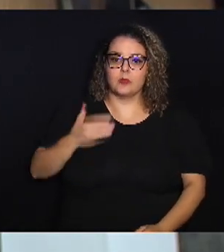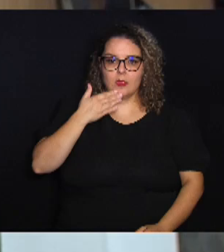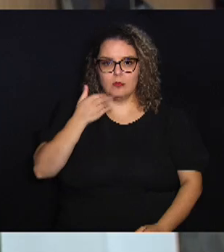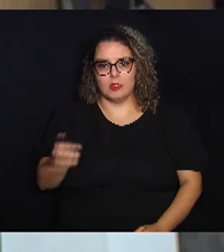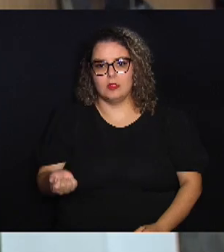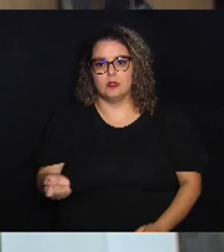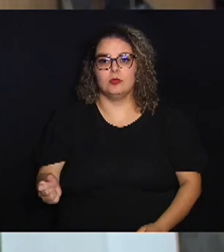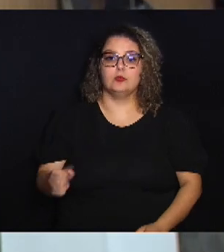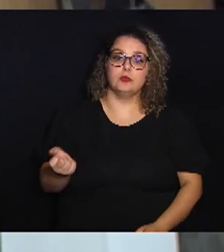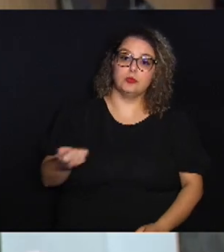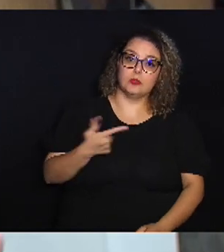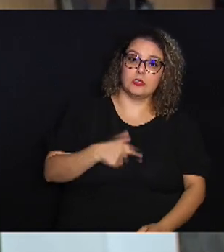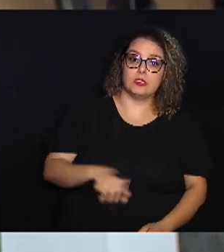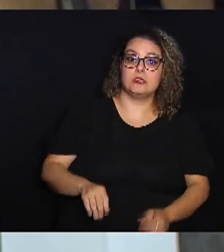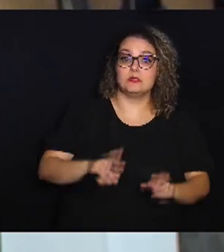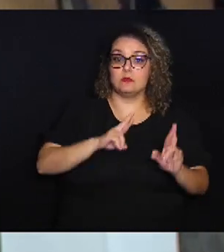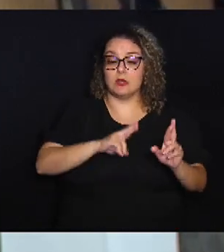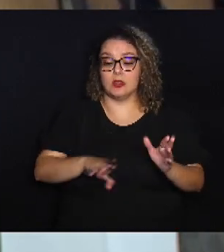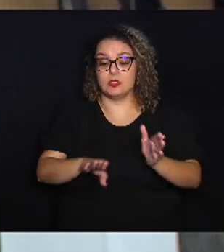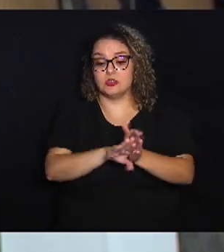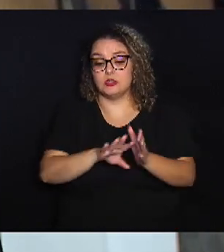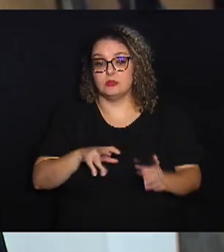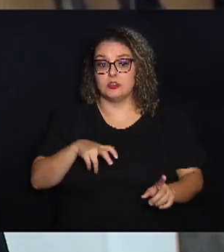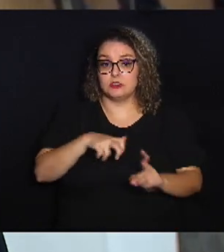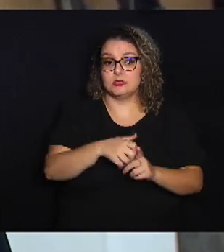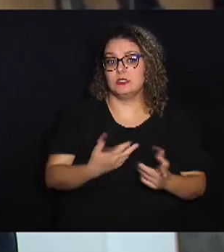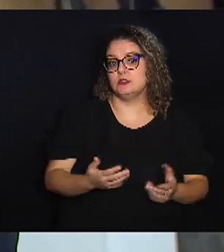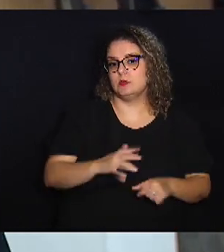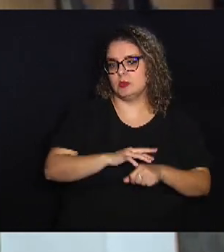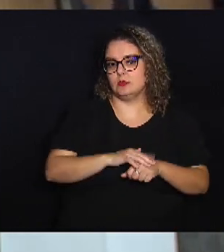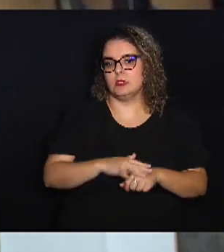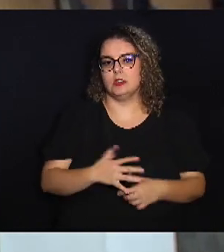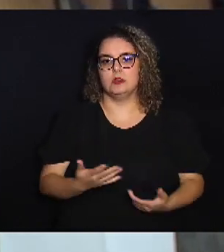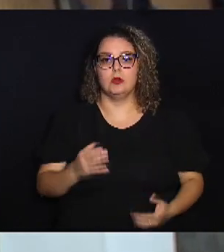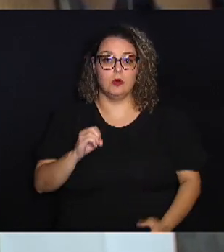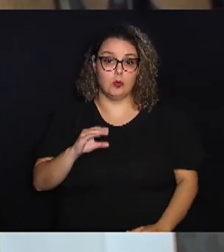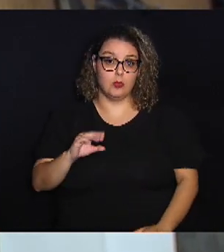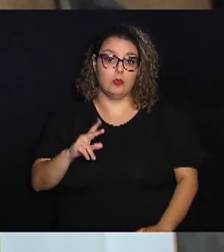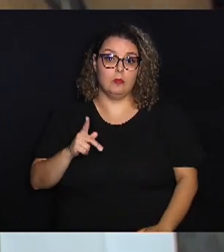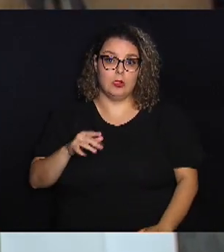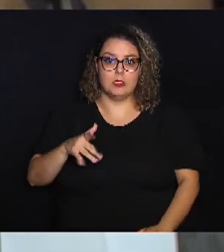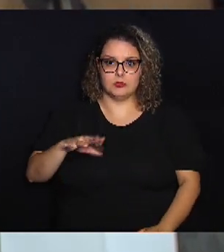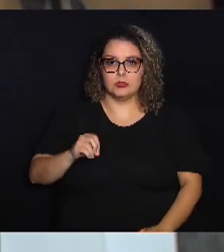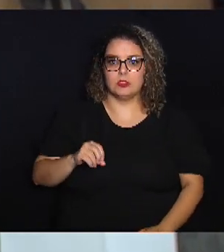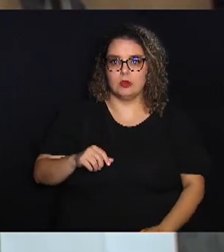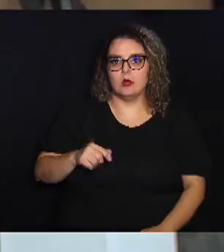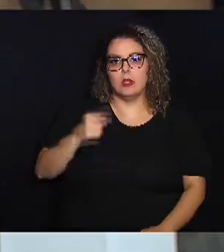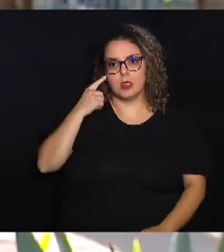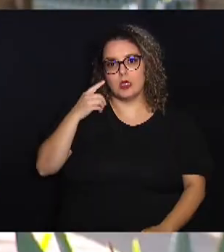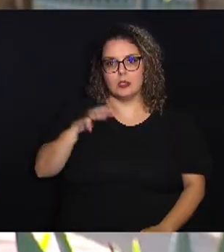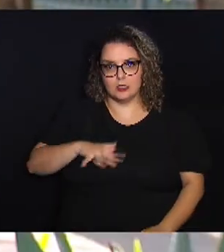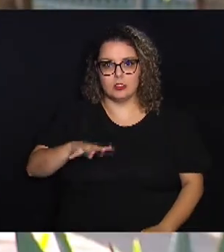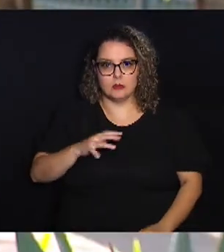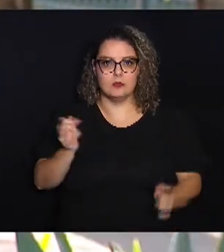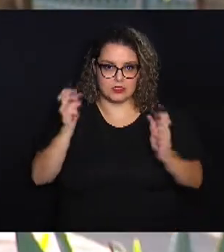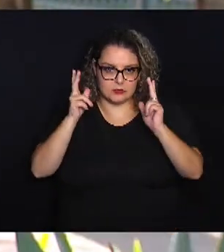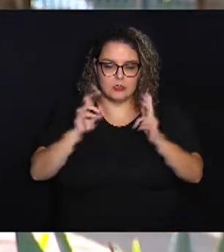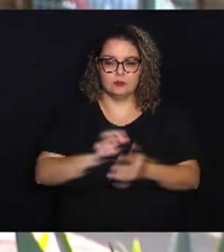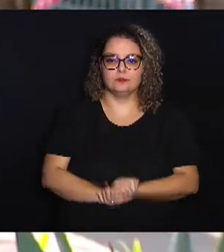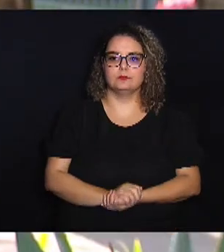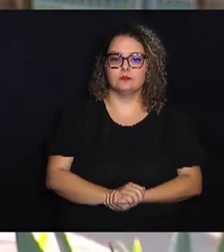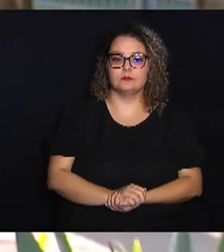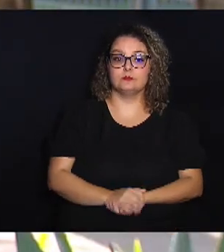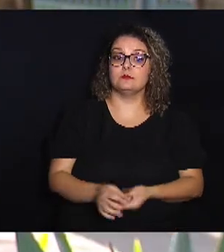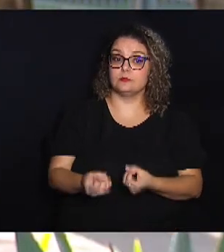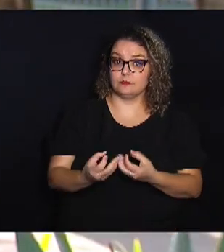esperar chegar ao acidente ou uma doença ocupacional. Então a ideia justamente foi essa, foi chamar a atenção. Dados do